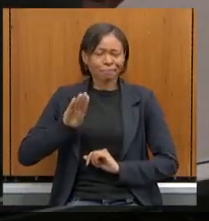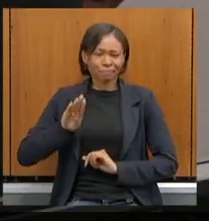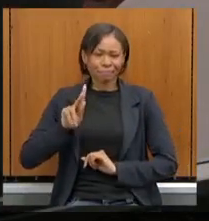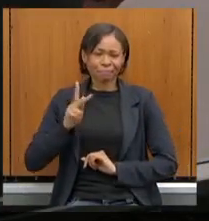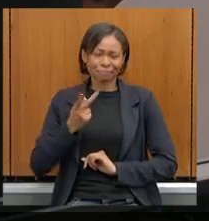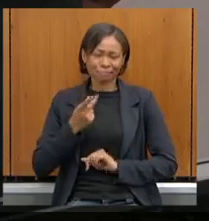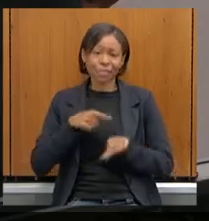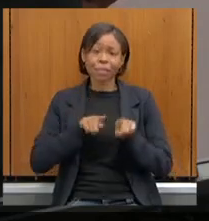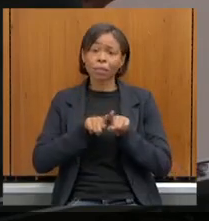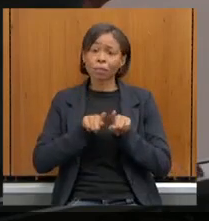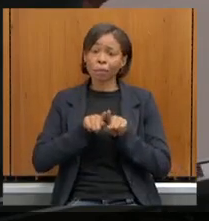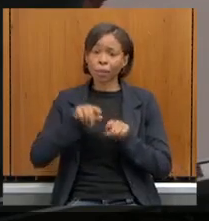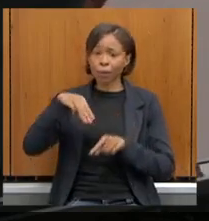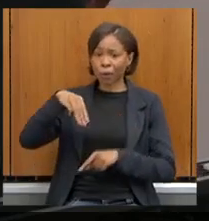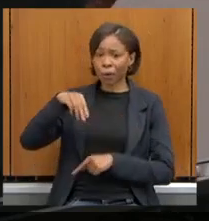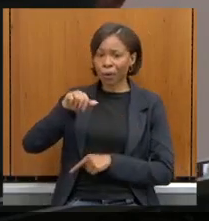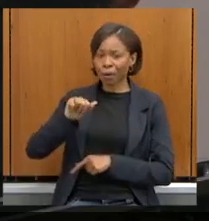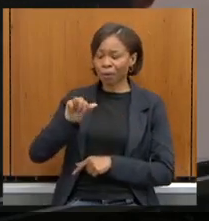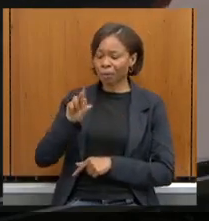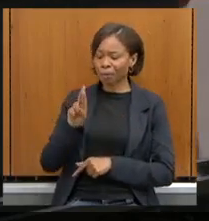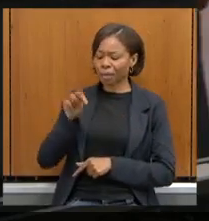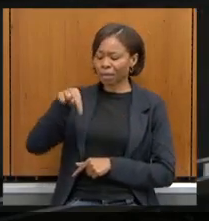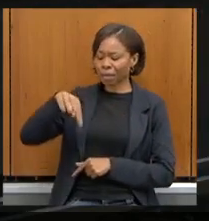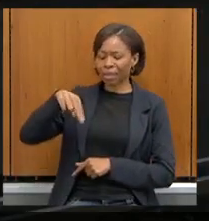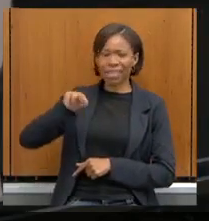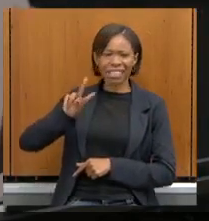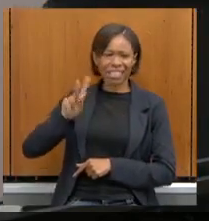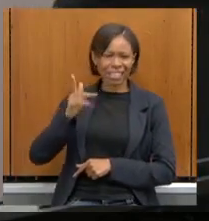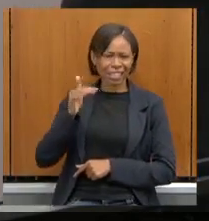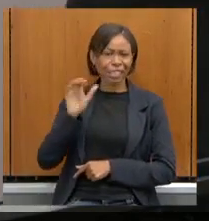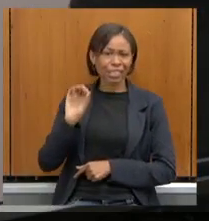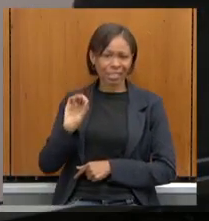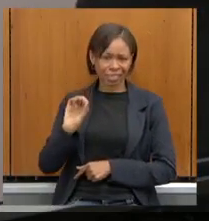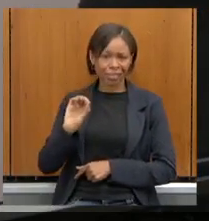Ao Marquinho Lemos, também, da Comissão.